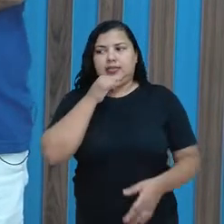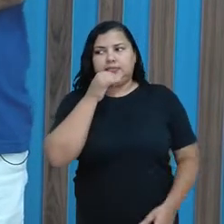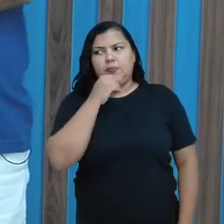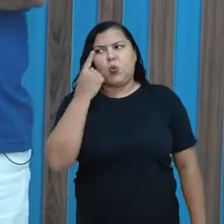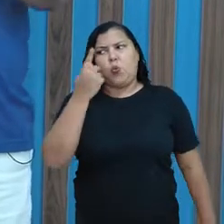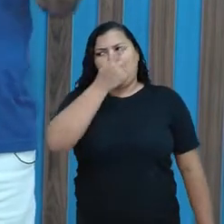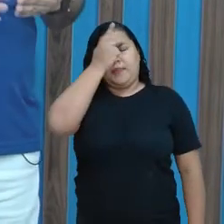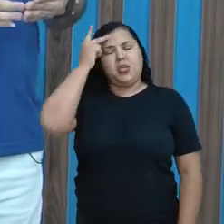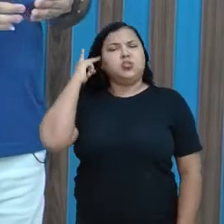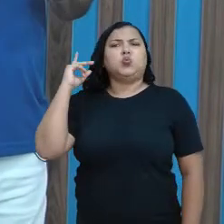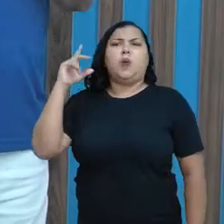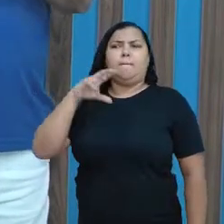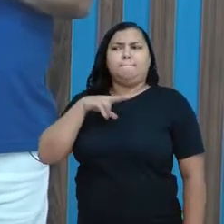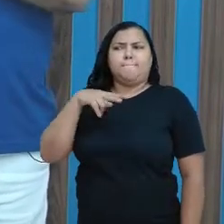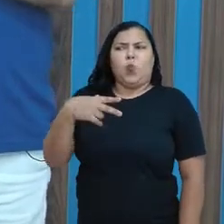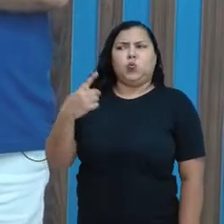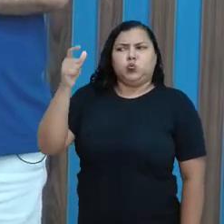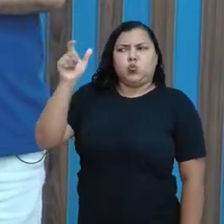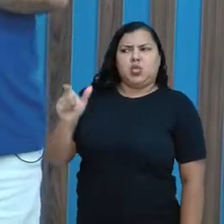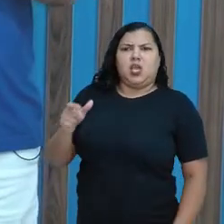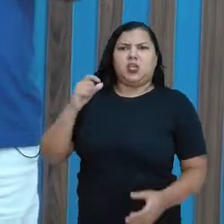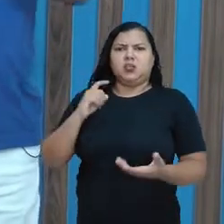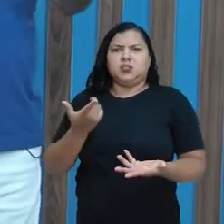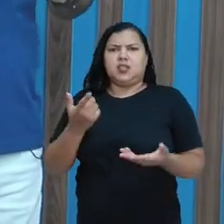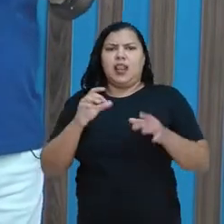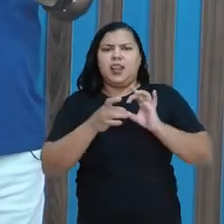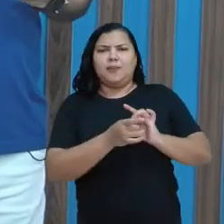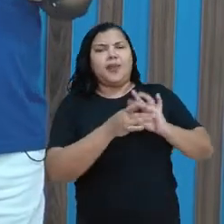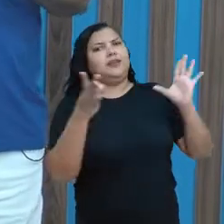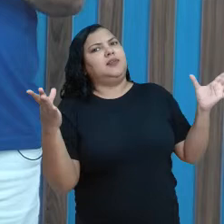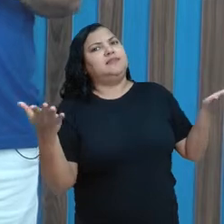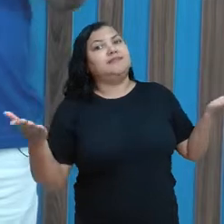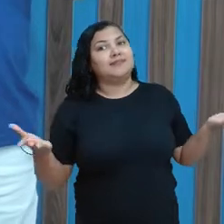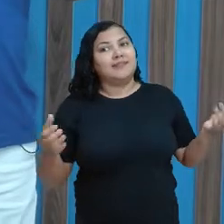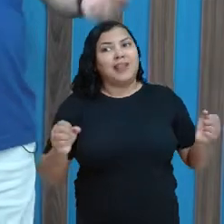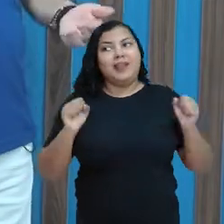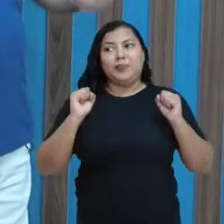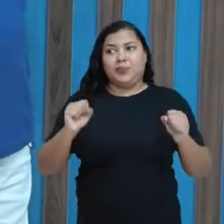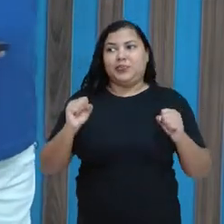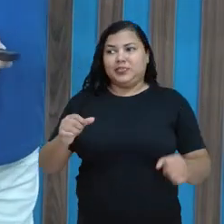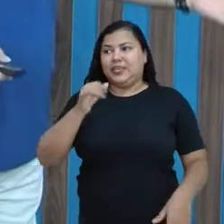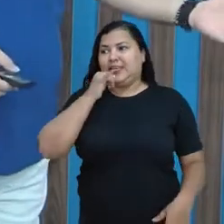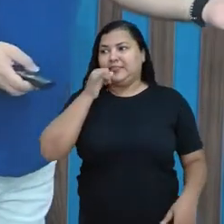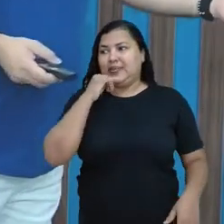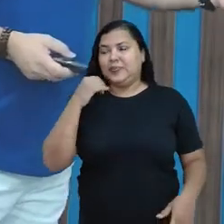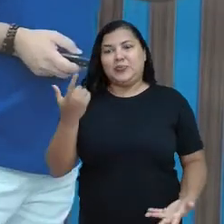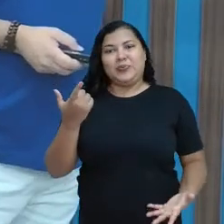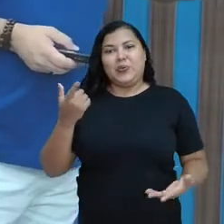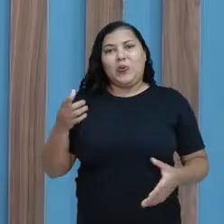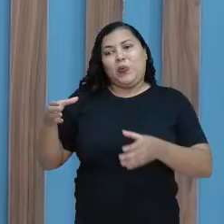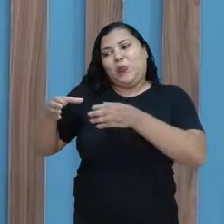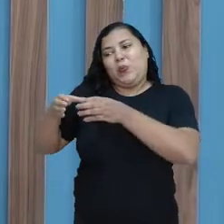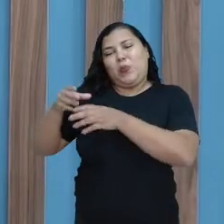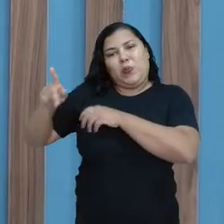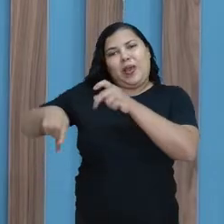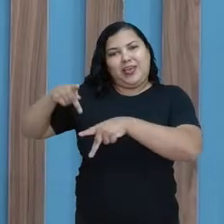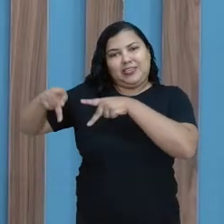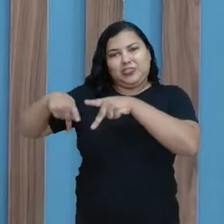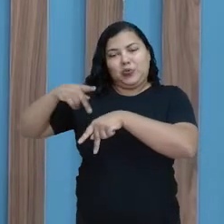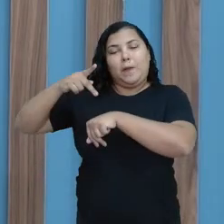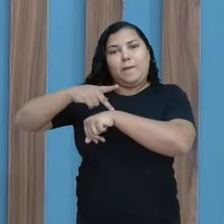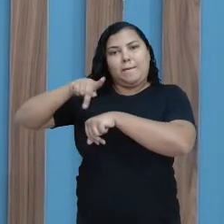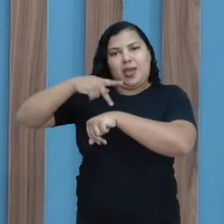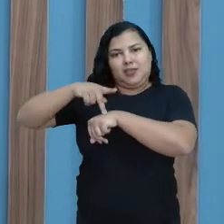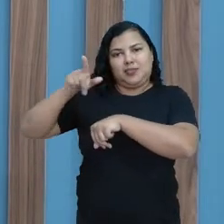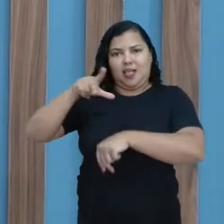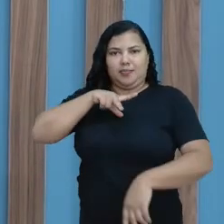libertando o Brasil de Portugal, pelos portugueses, o imperador ele poderia ser considerado um traidor, não é verdade? Né? Então,